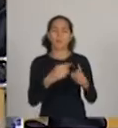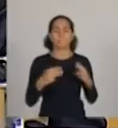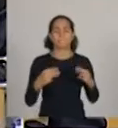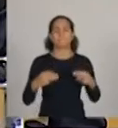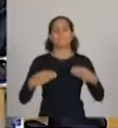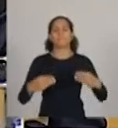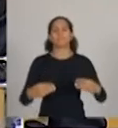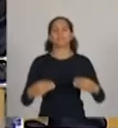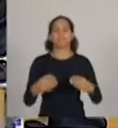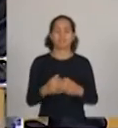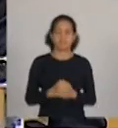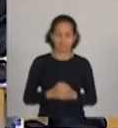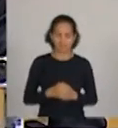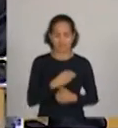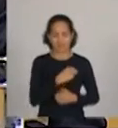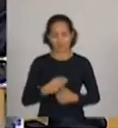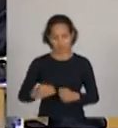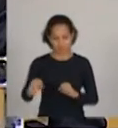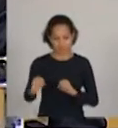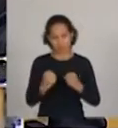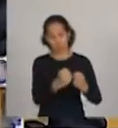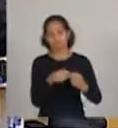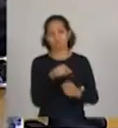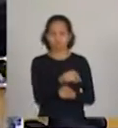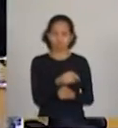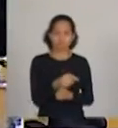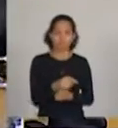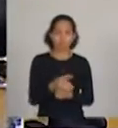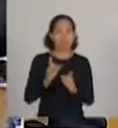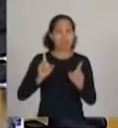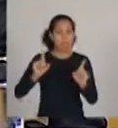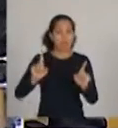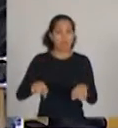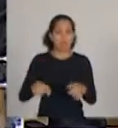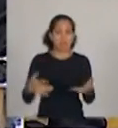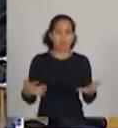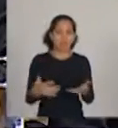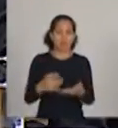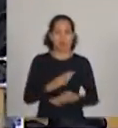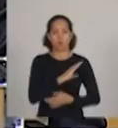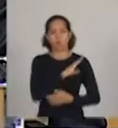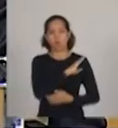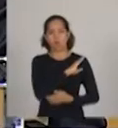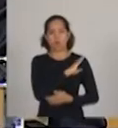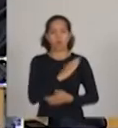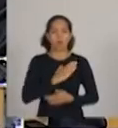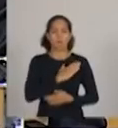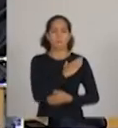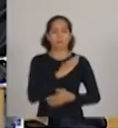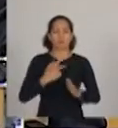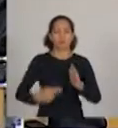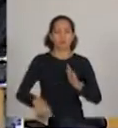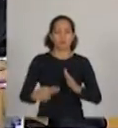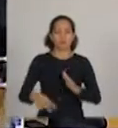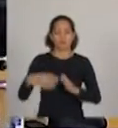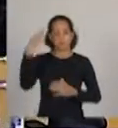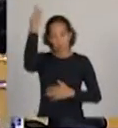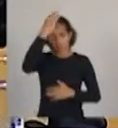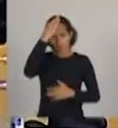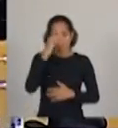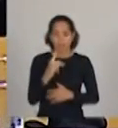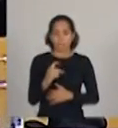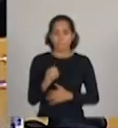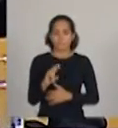também. Foi capitão dos portos aqui, é o atual capitão dos portos aqui no Espírito Santo.